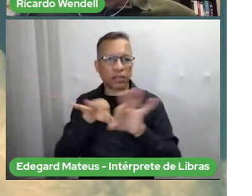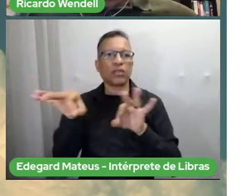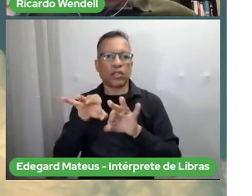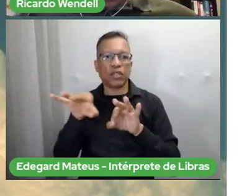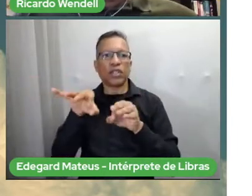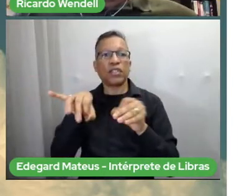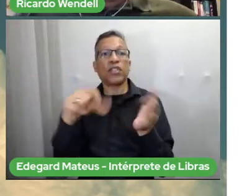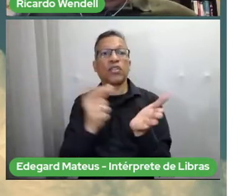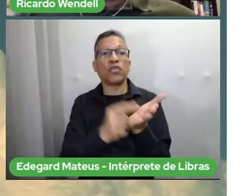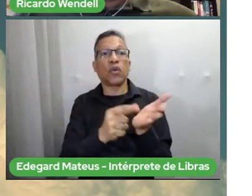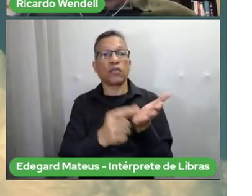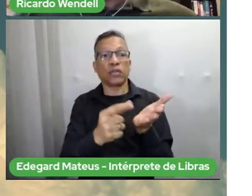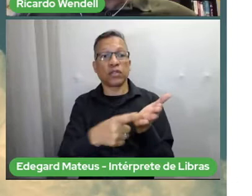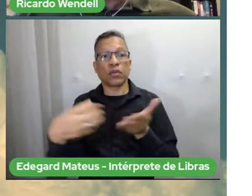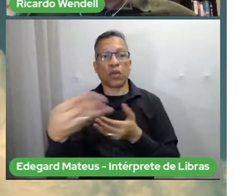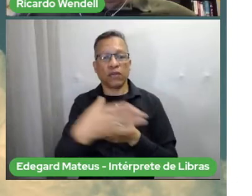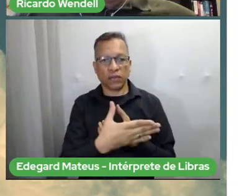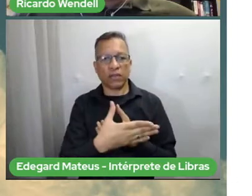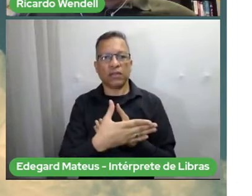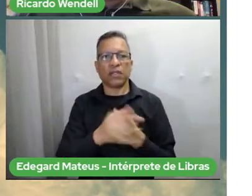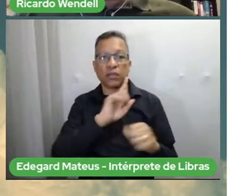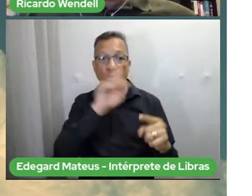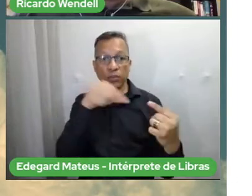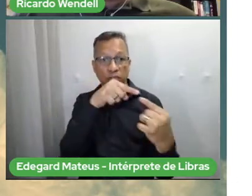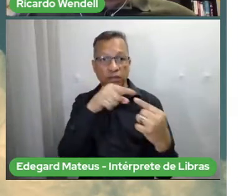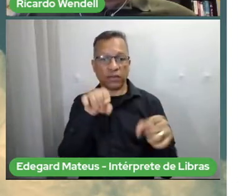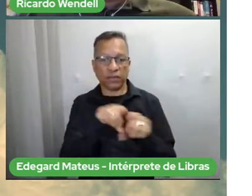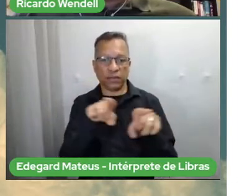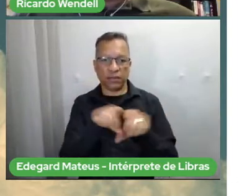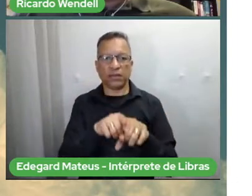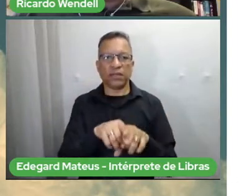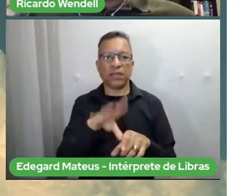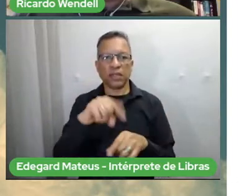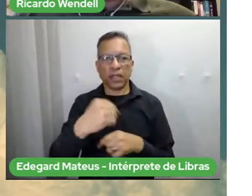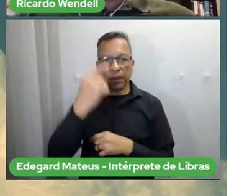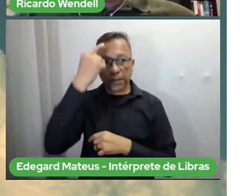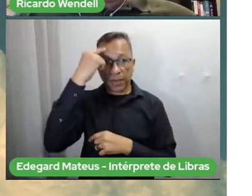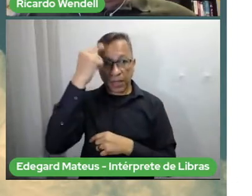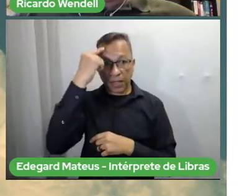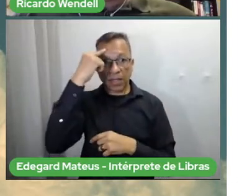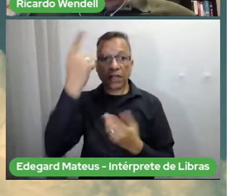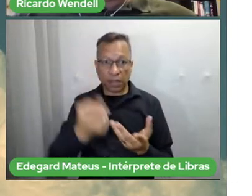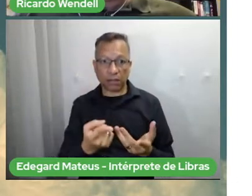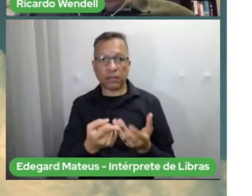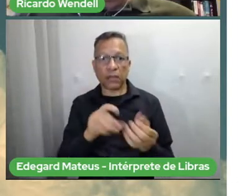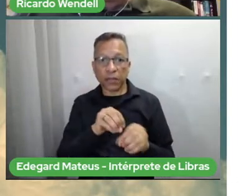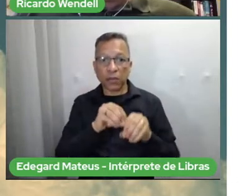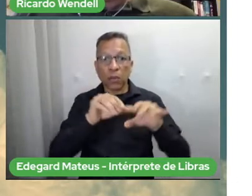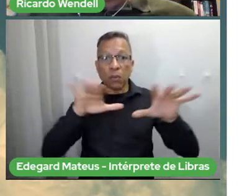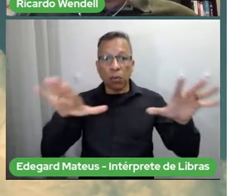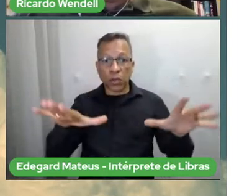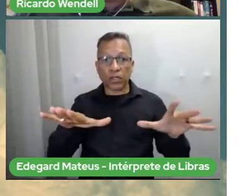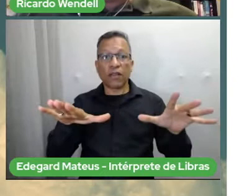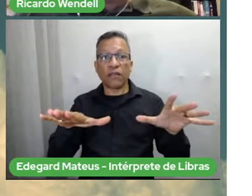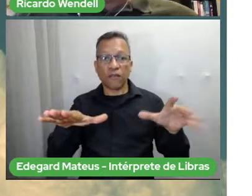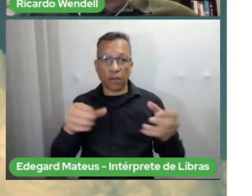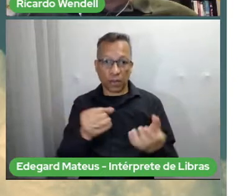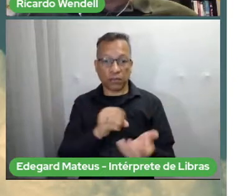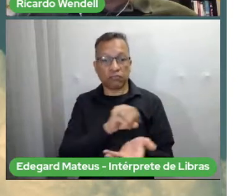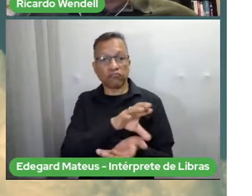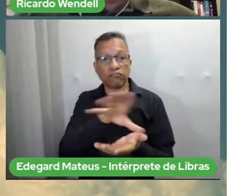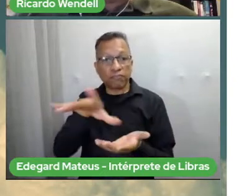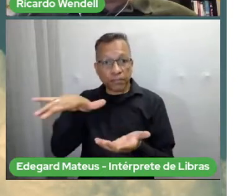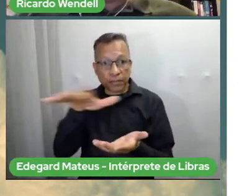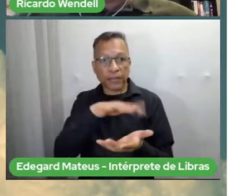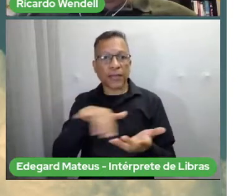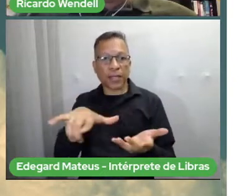né? E esse é o objetivo também. Então, pensando em decompor dados em termos de domínios, o objetivo aqui é distribuir a propriedade, né, o ownership